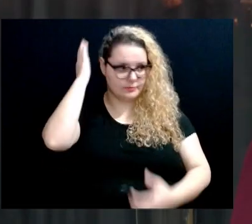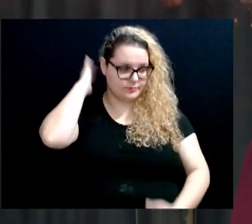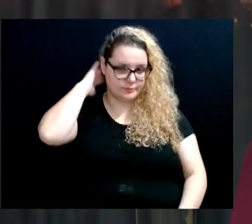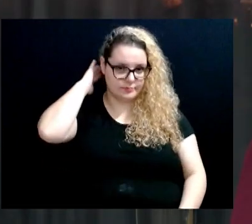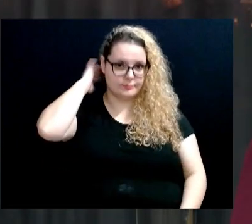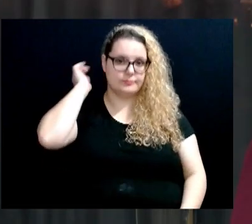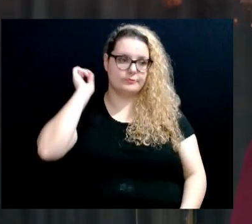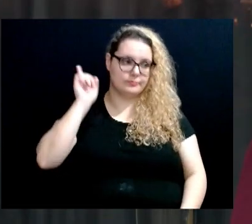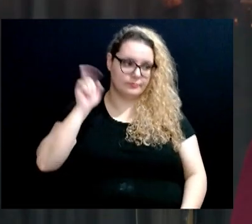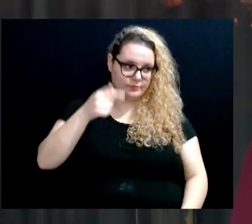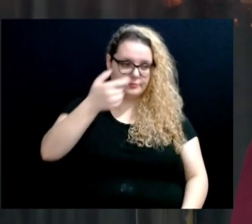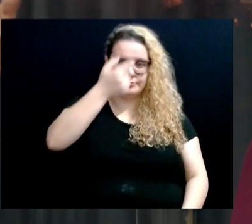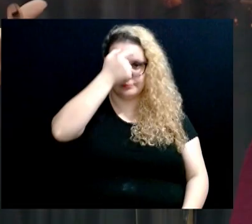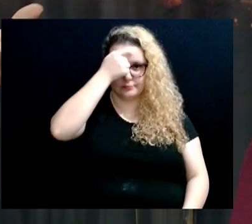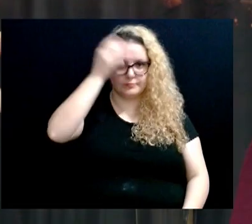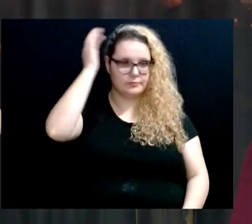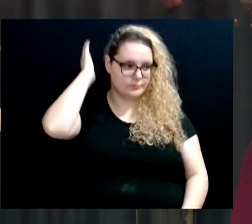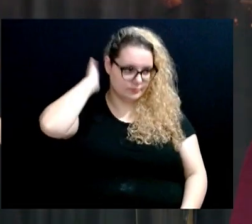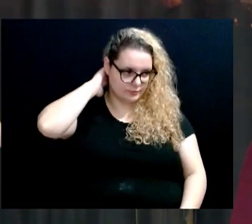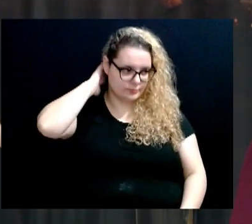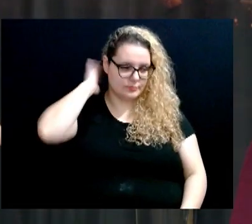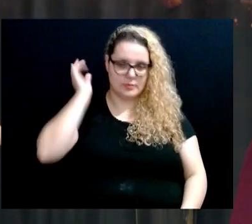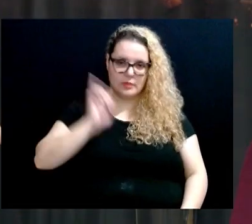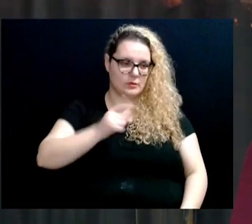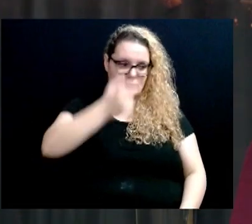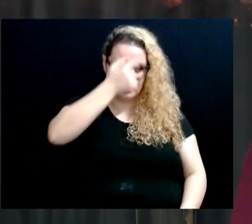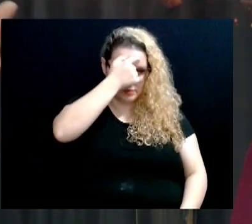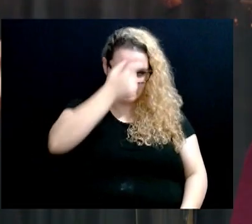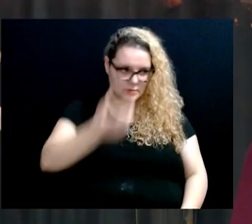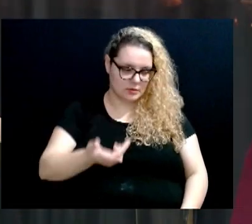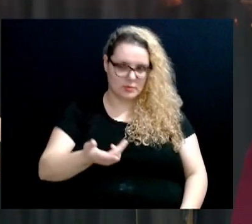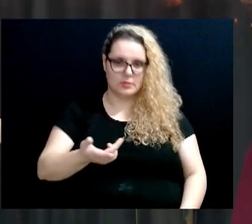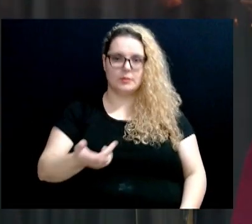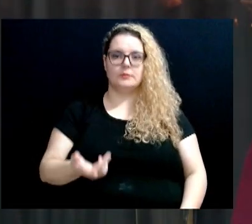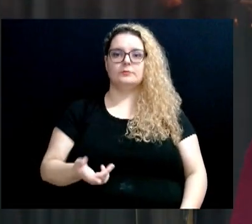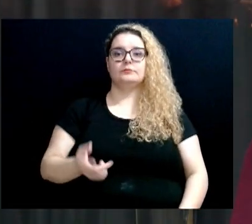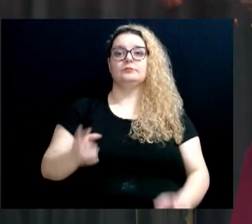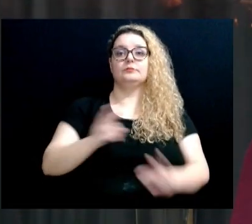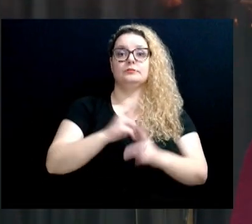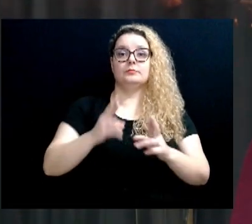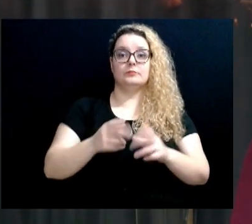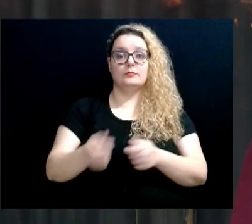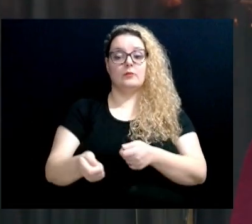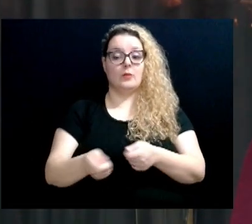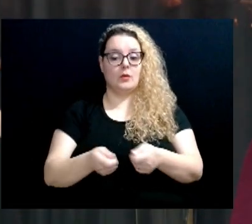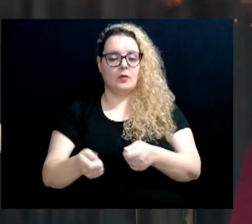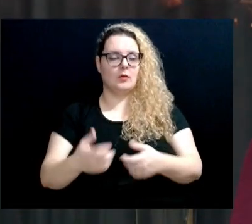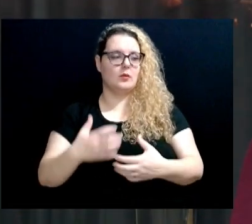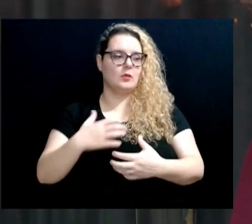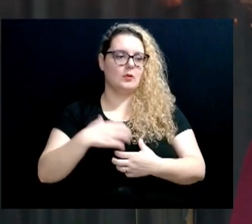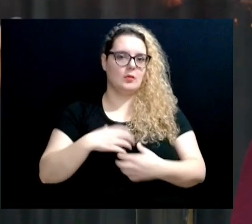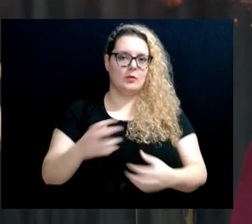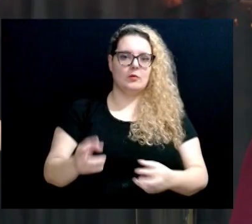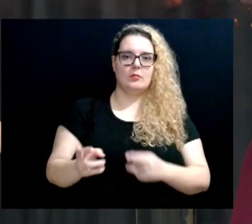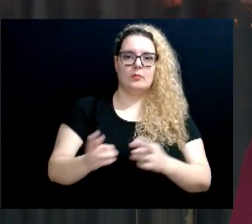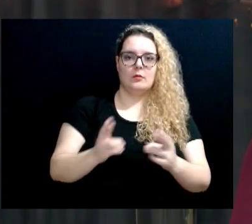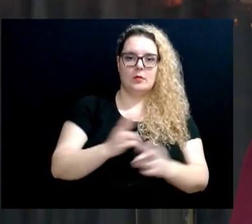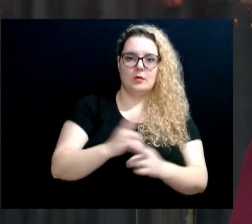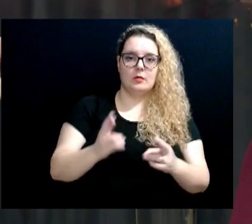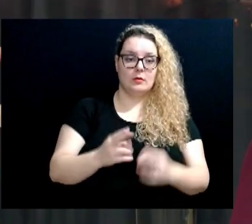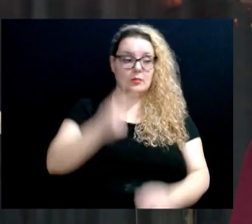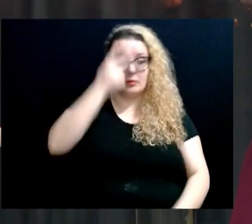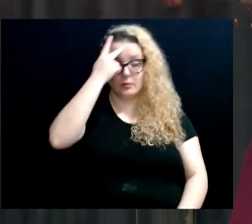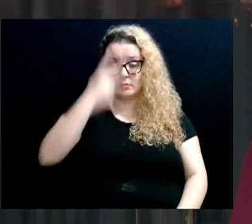né? E eles agem pelas essas relações, dominando essas relações, sem que os próprios pais tenham consciência que